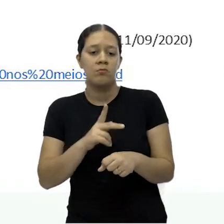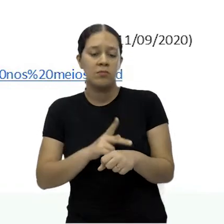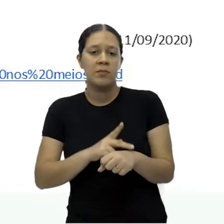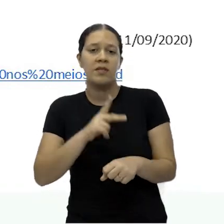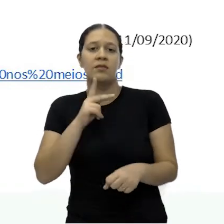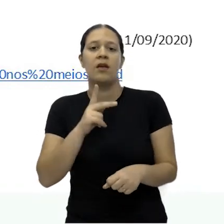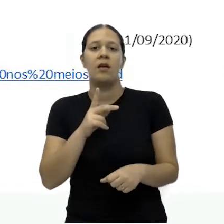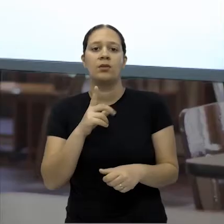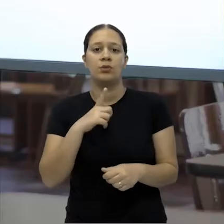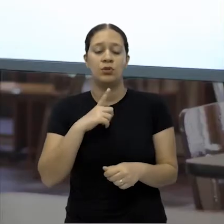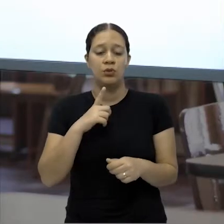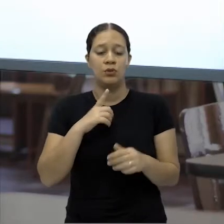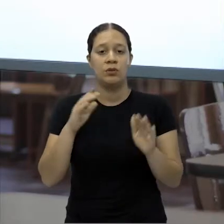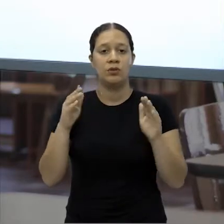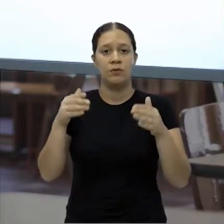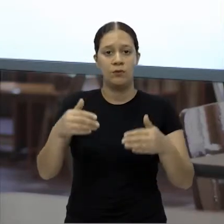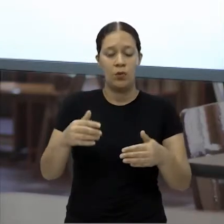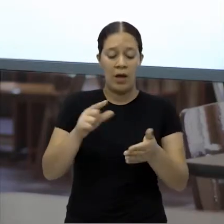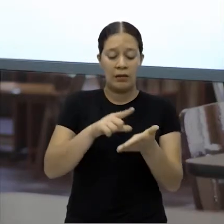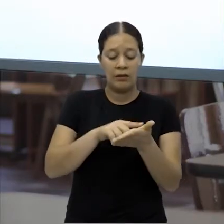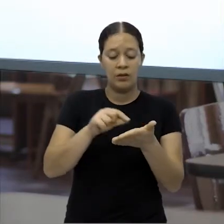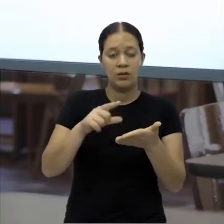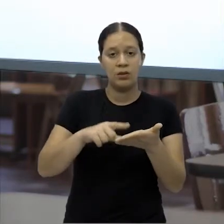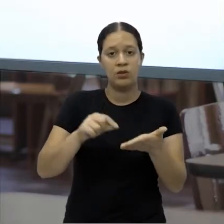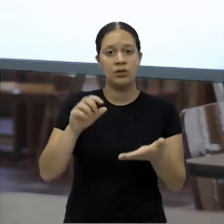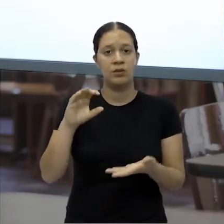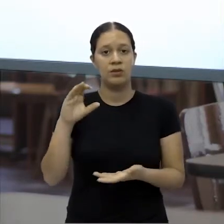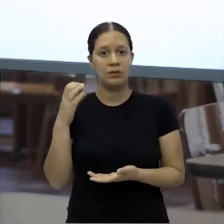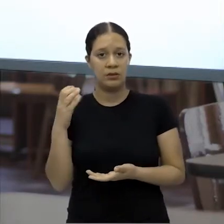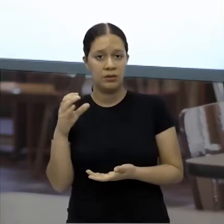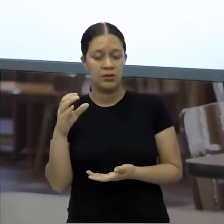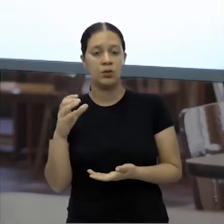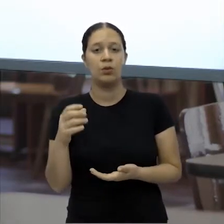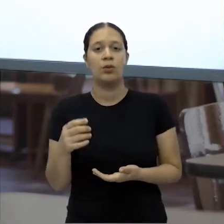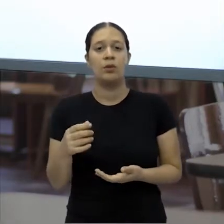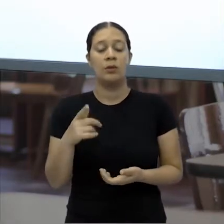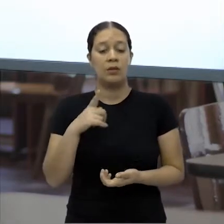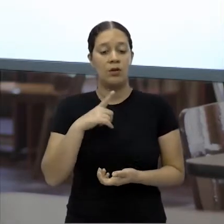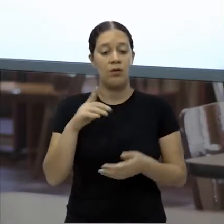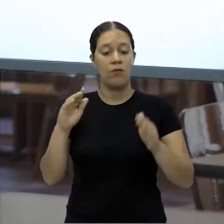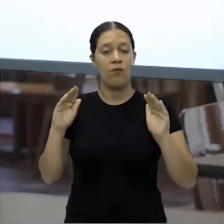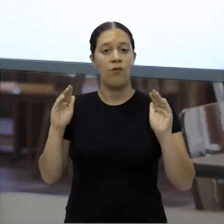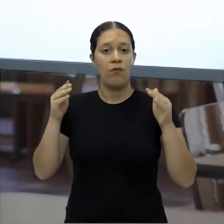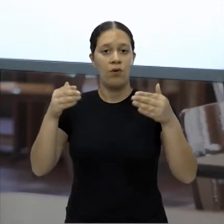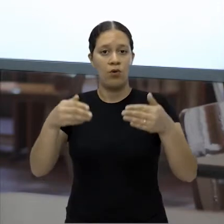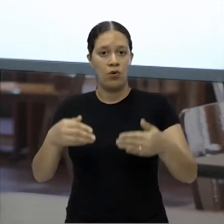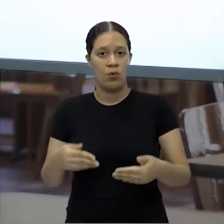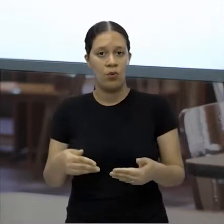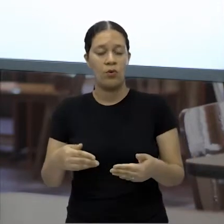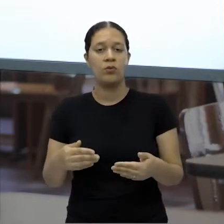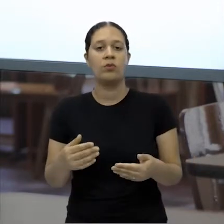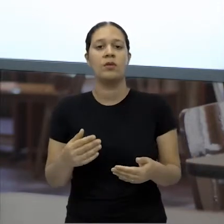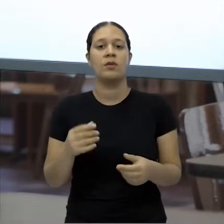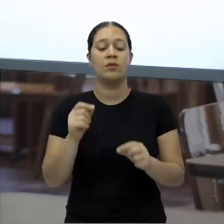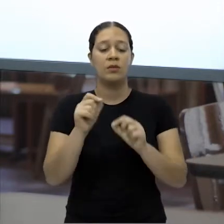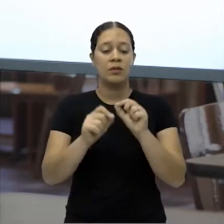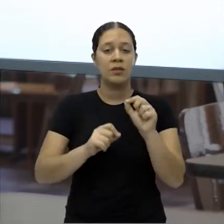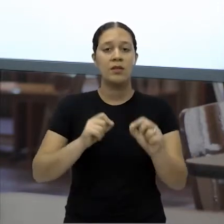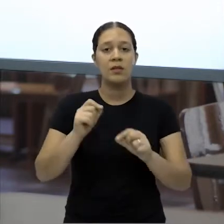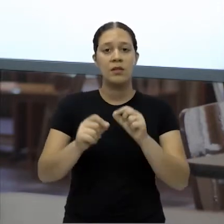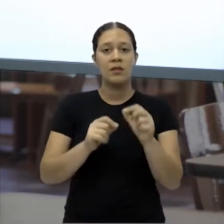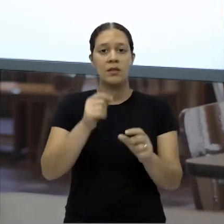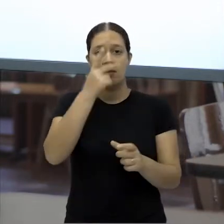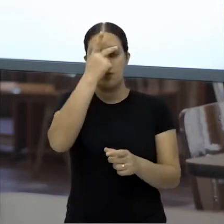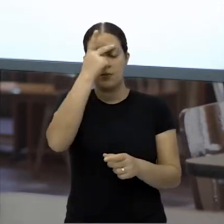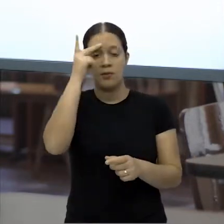que aborda. Enquanto o artigo científico é especializado e é para aquele nicho, para